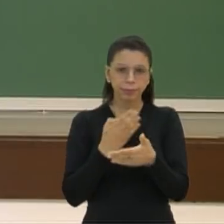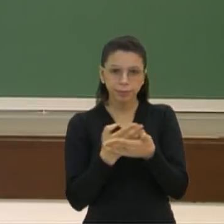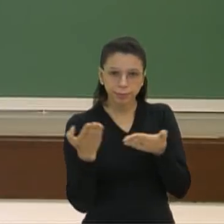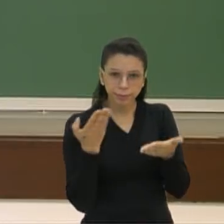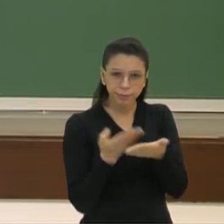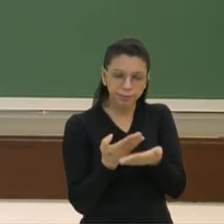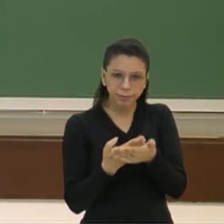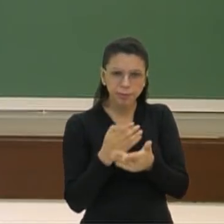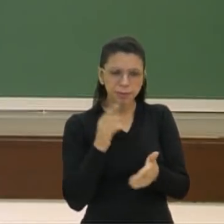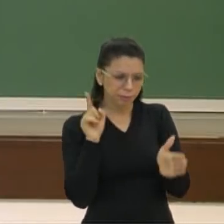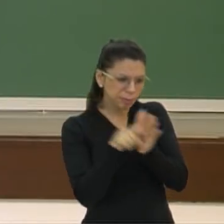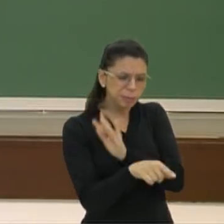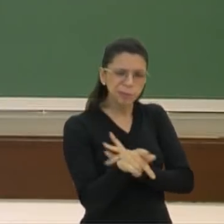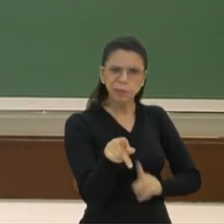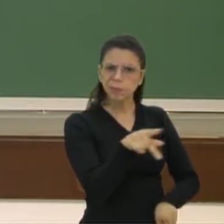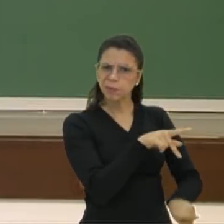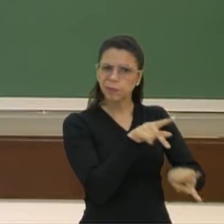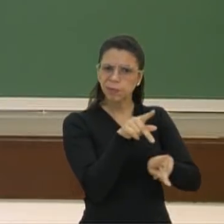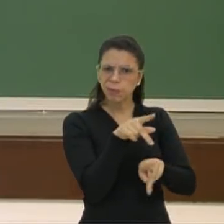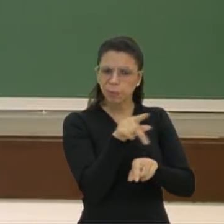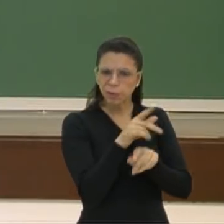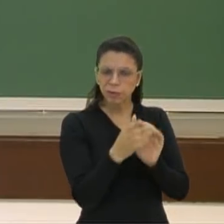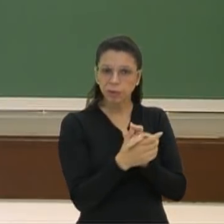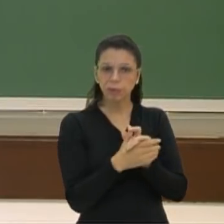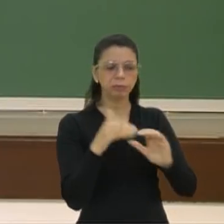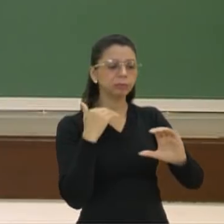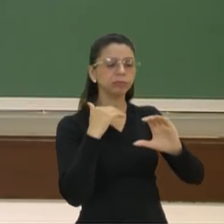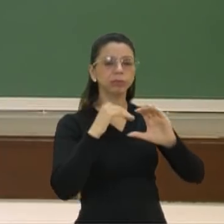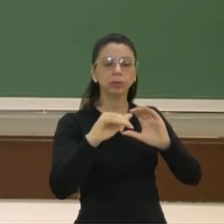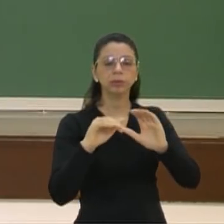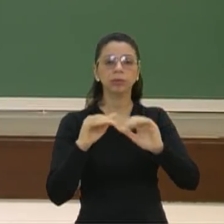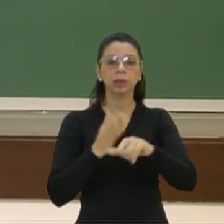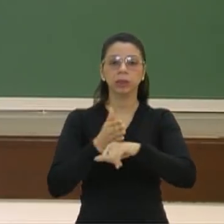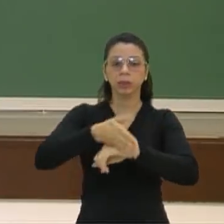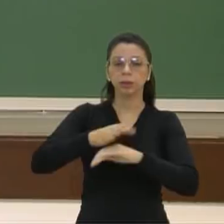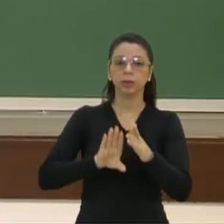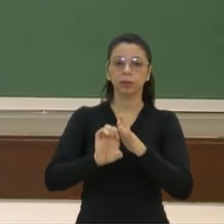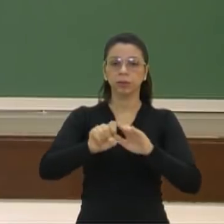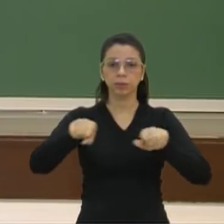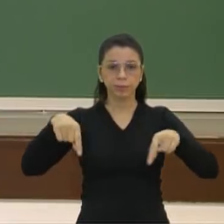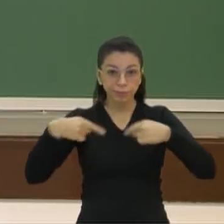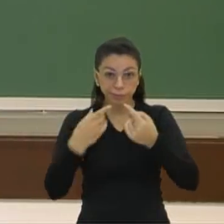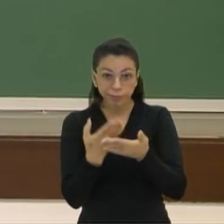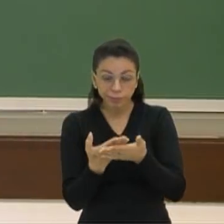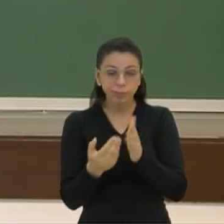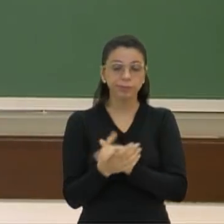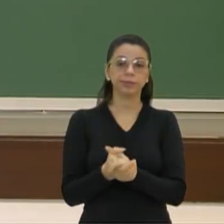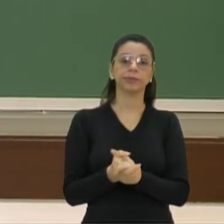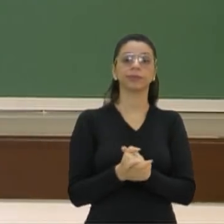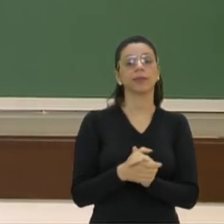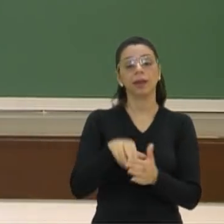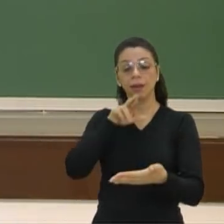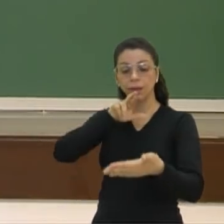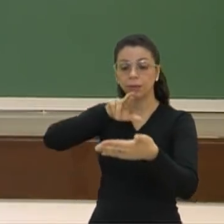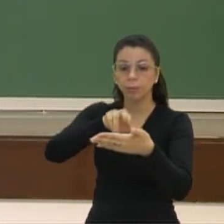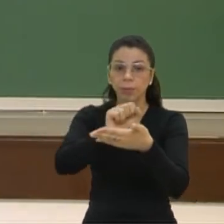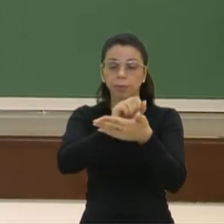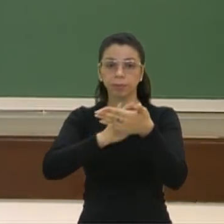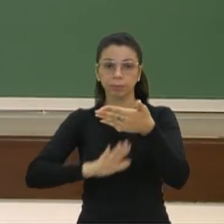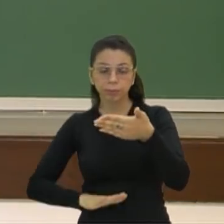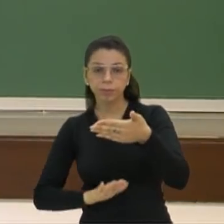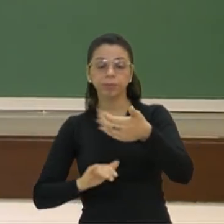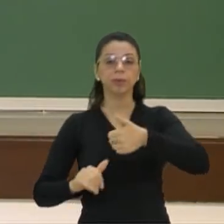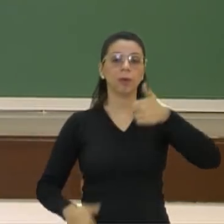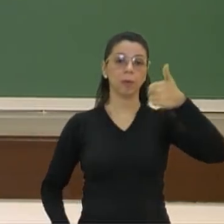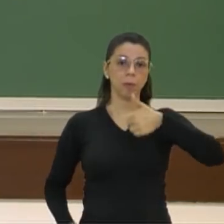com o seu professor? Está mandando mensaginha no mural? Acessa o Classroom, realiza a atividade número 1,